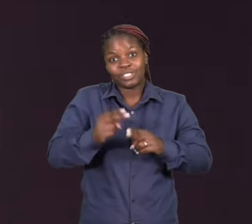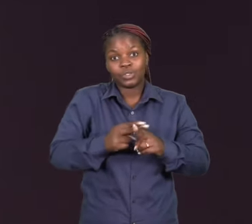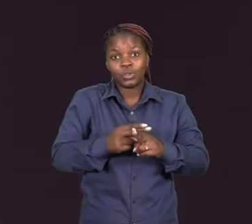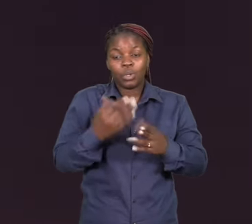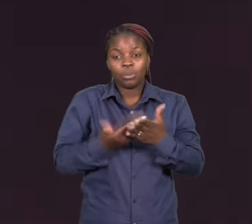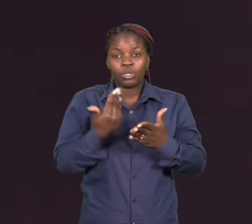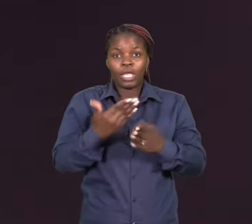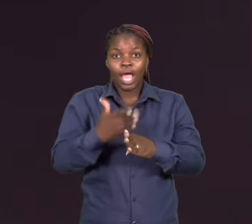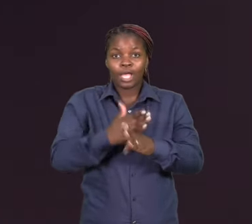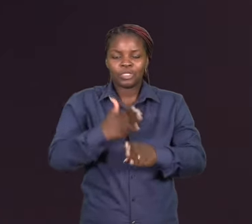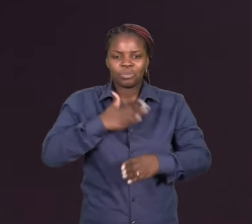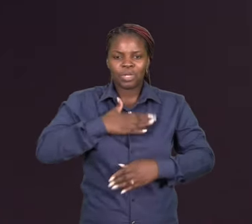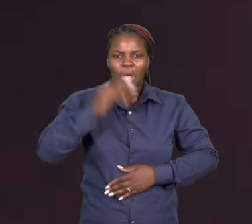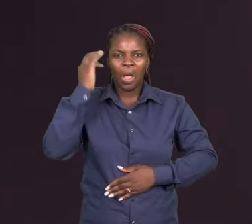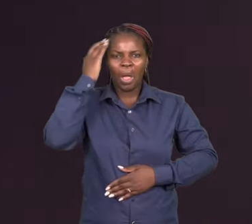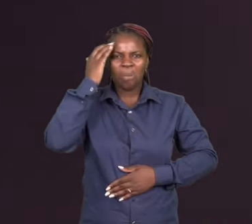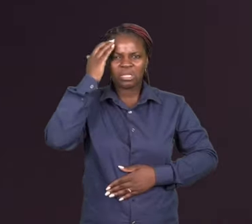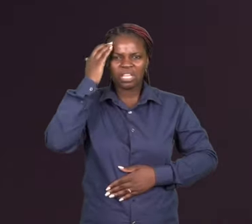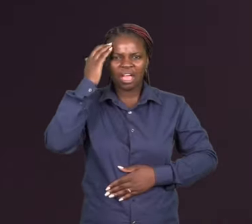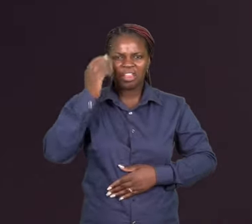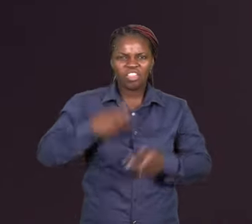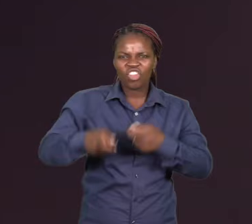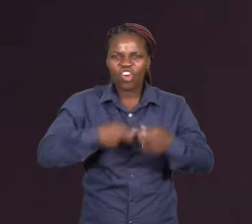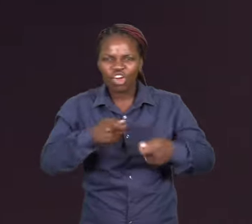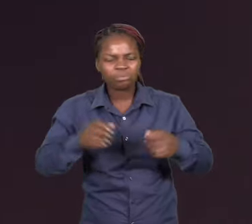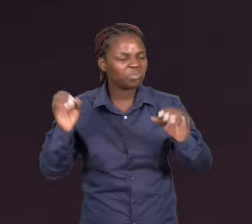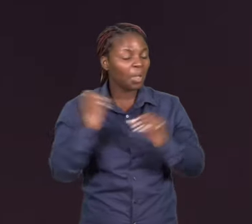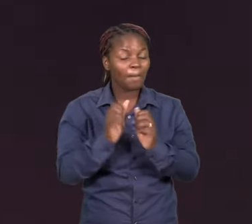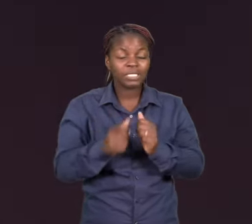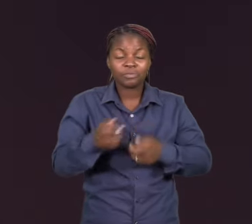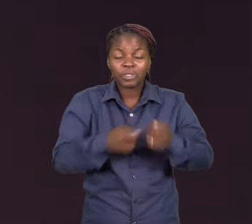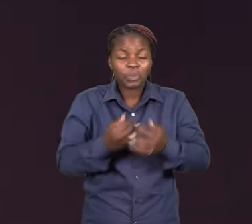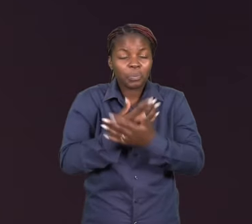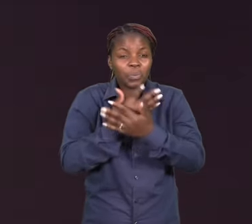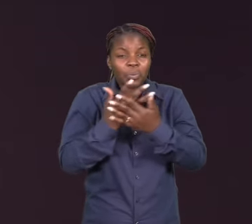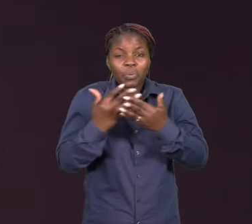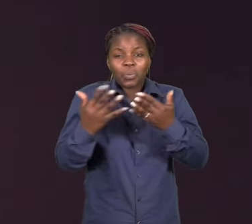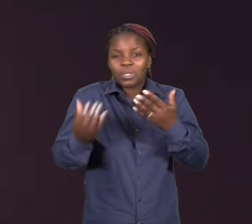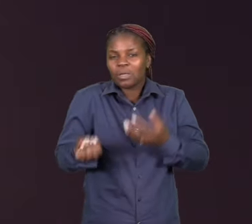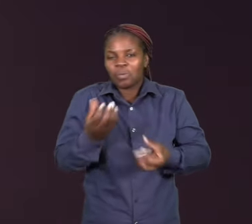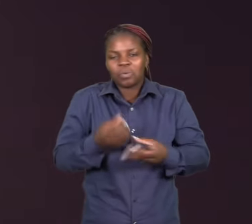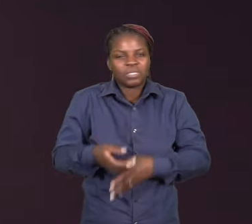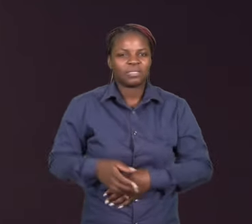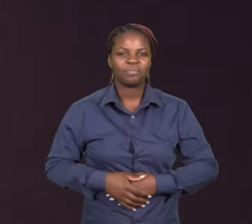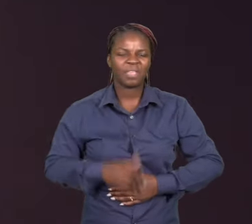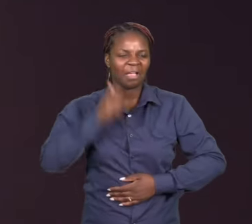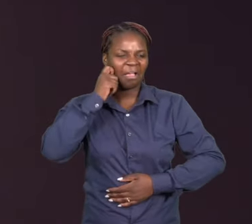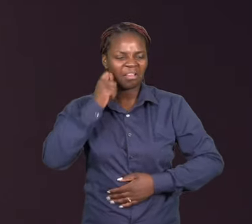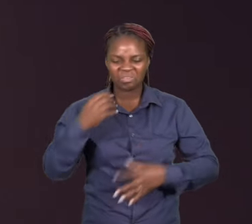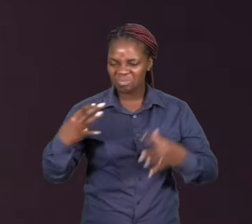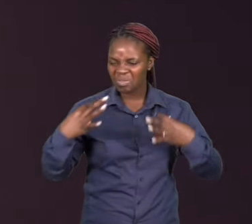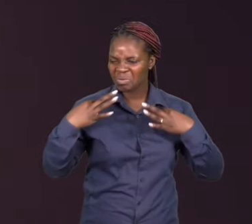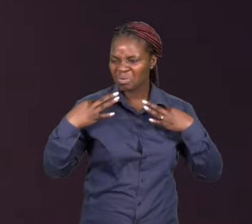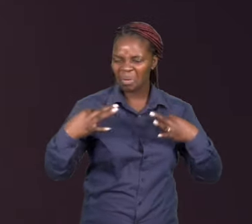empreender vendeu carnes roupas até produtos de sex shop muitas coisas não